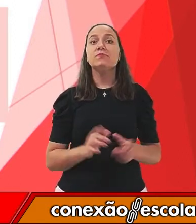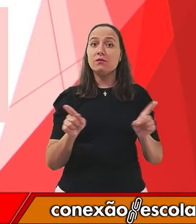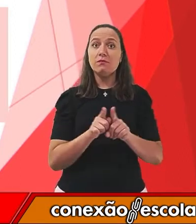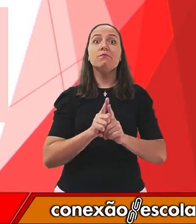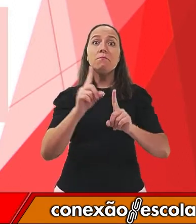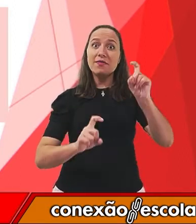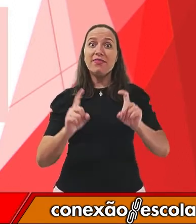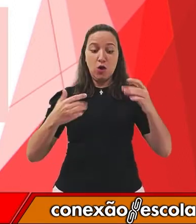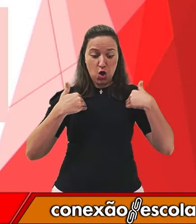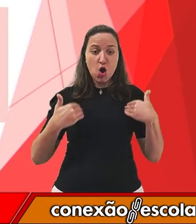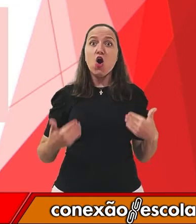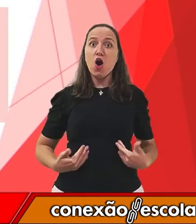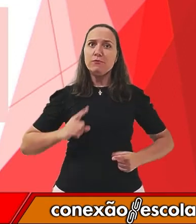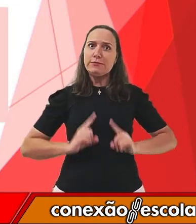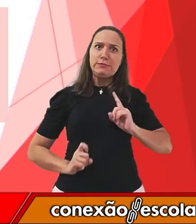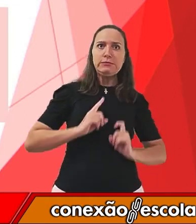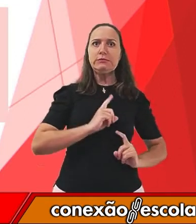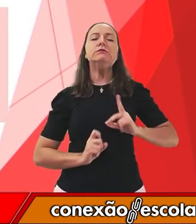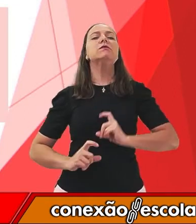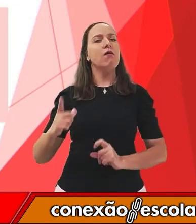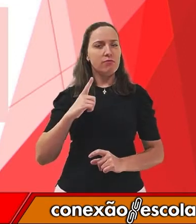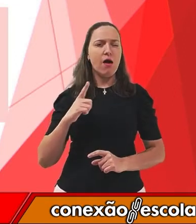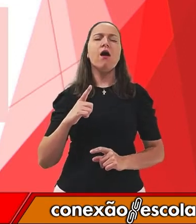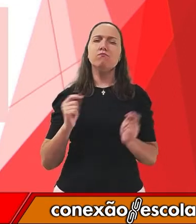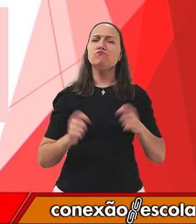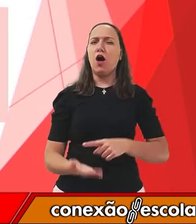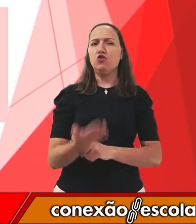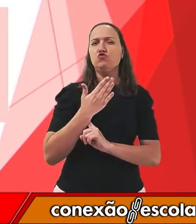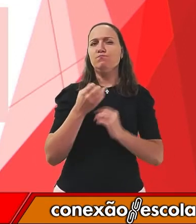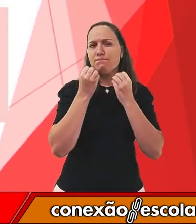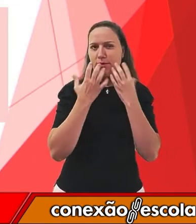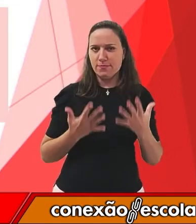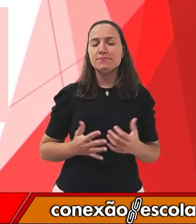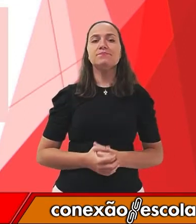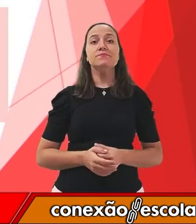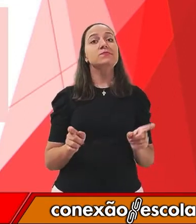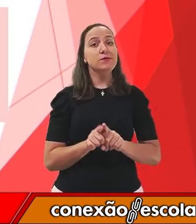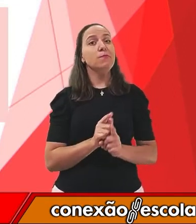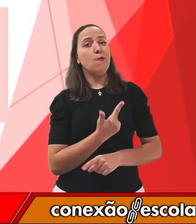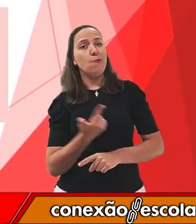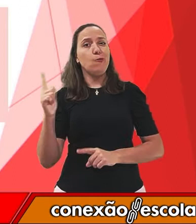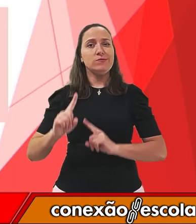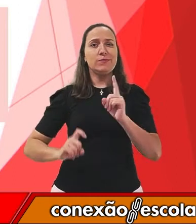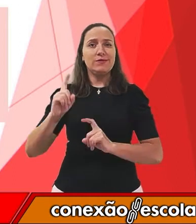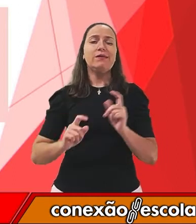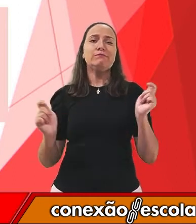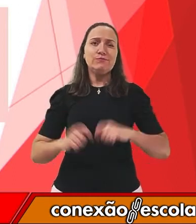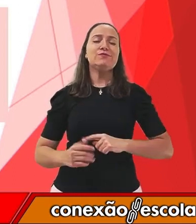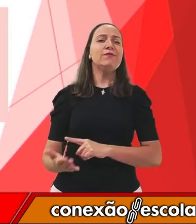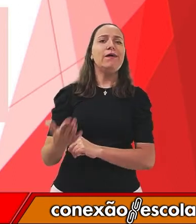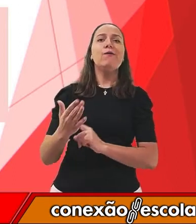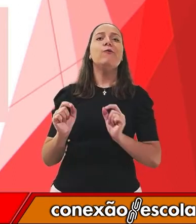nosso corpo, e muitas delas nos fazem bem. Já outras causam doenças, como a cárie